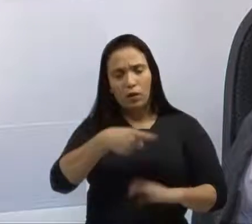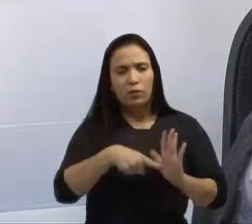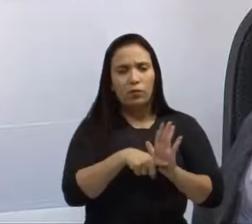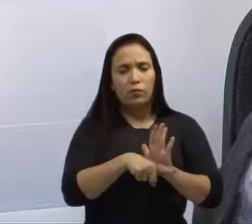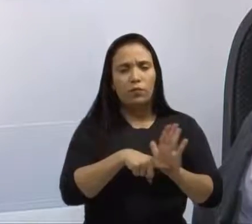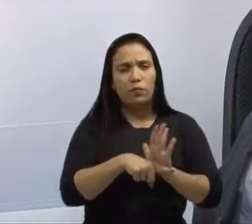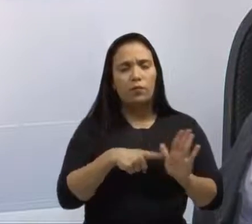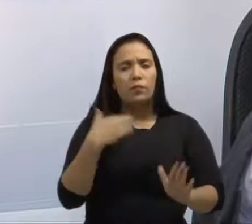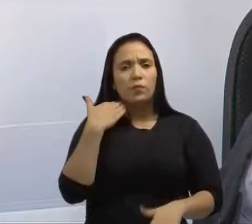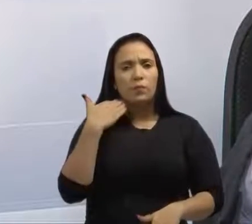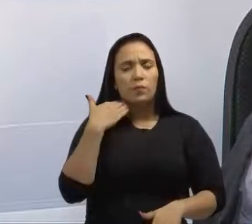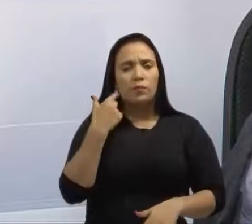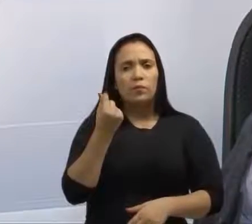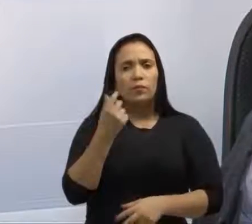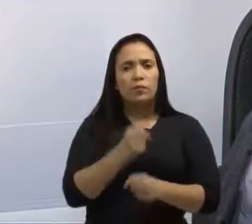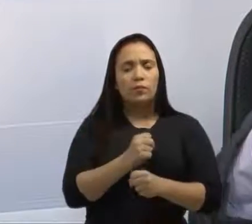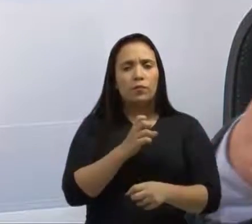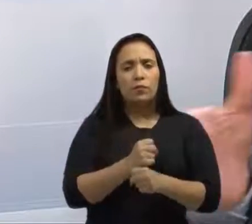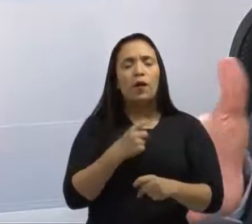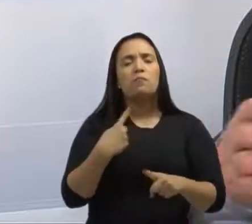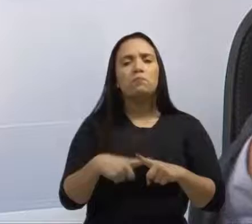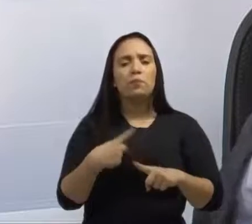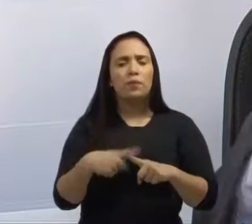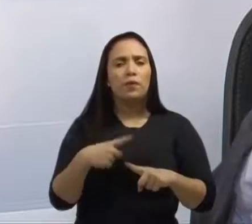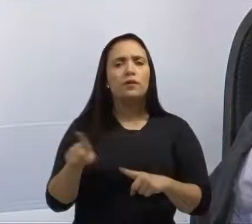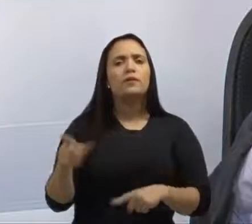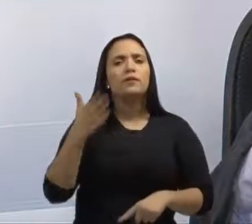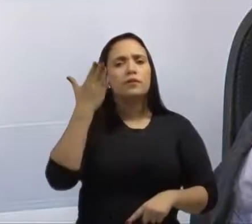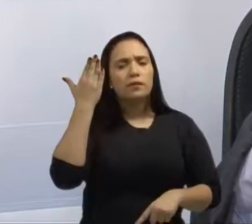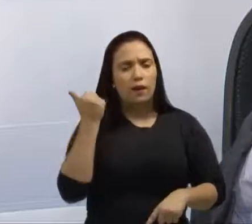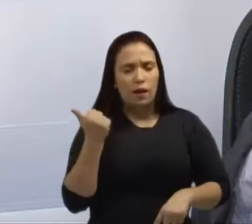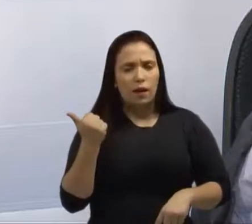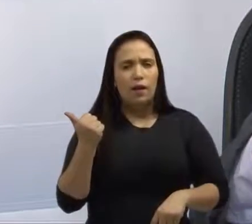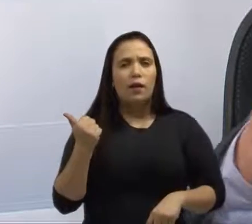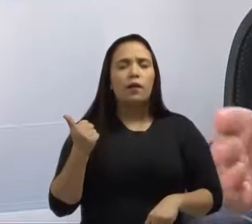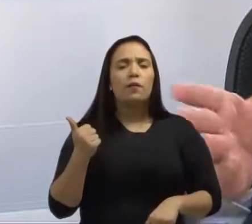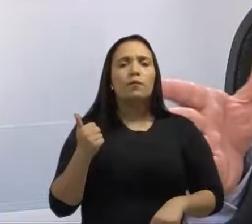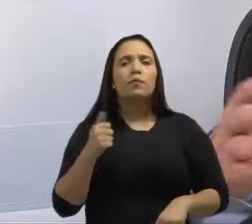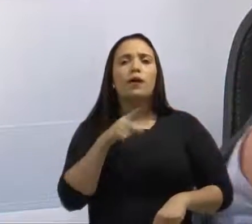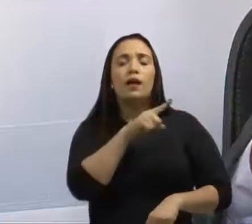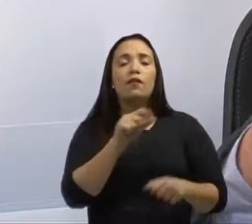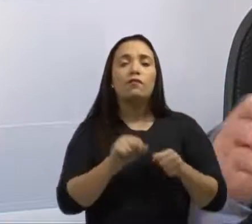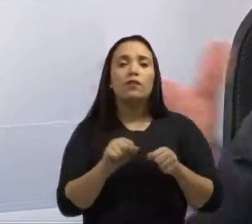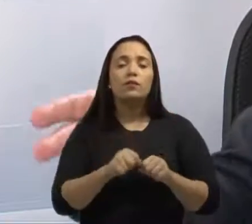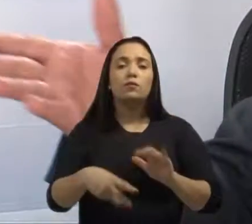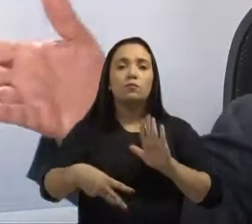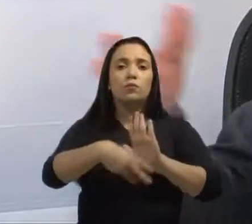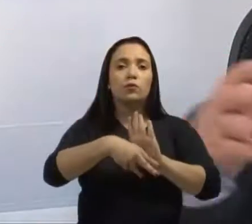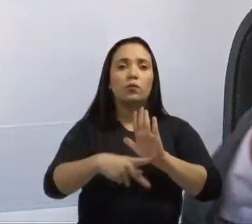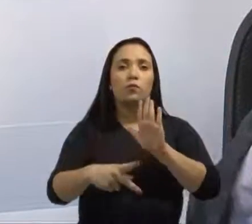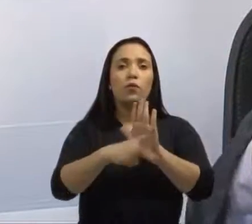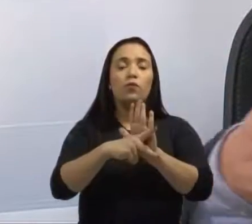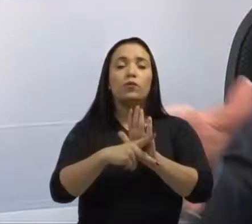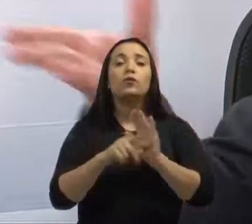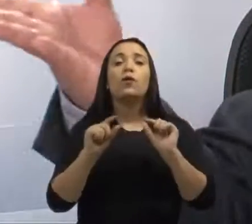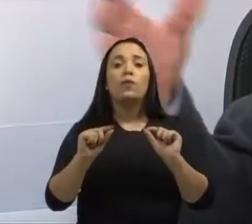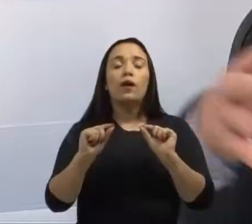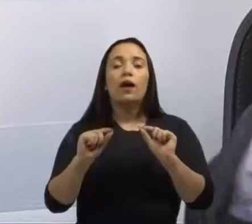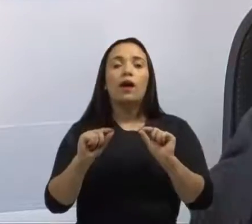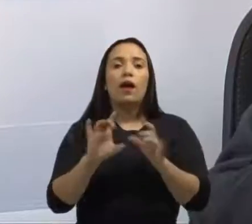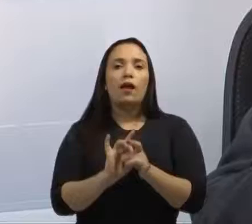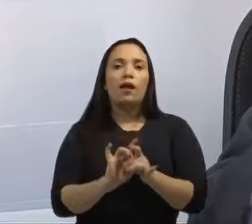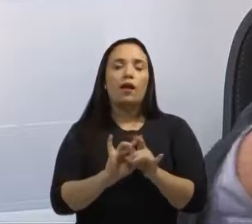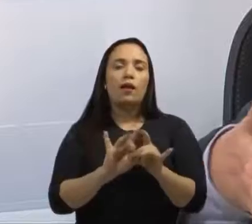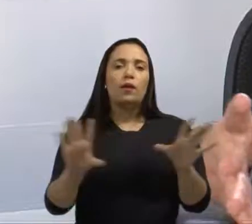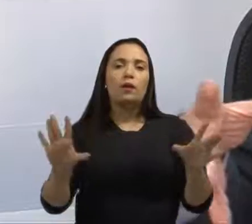bancário dele, financeiro, porque sabe que, mais uma vez, ele fez uma medida provisória que favorecia a questão dos portos